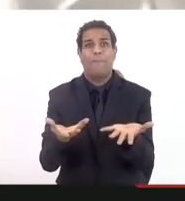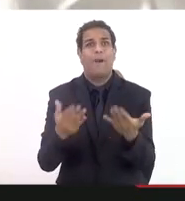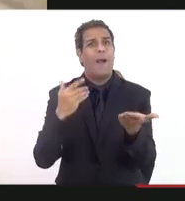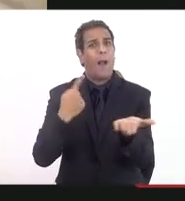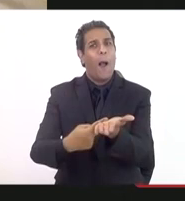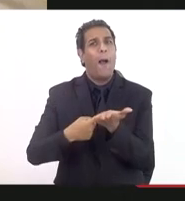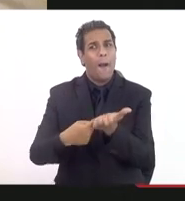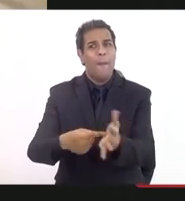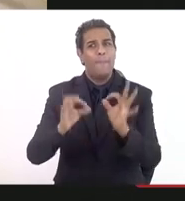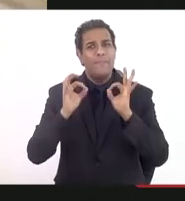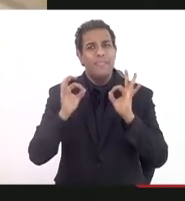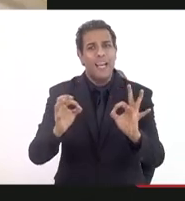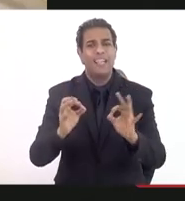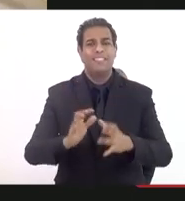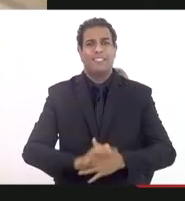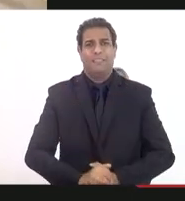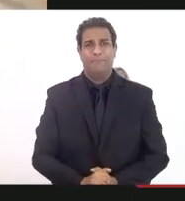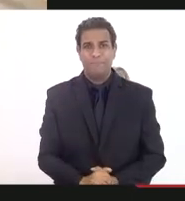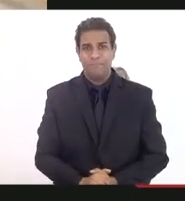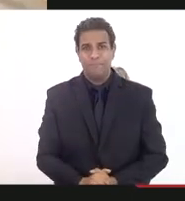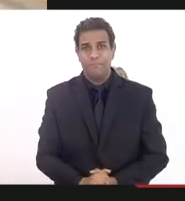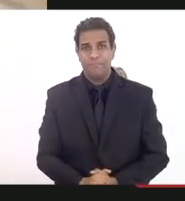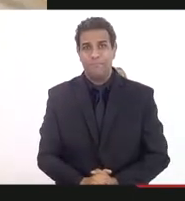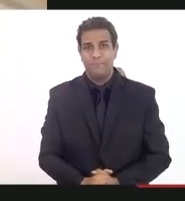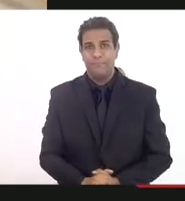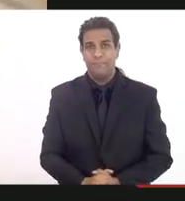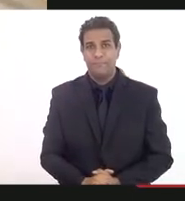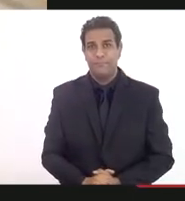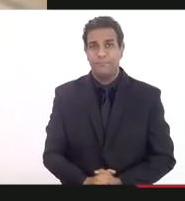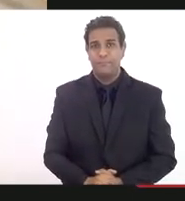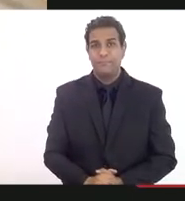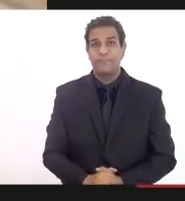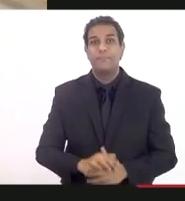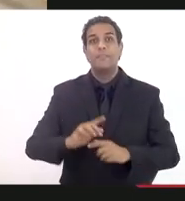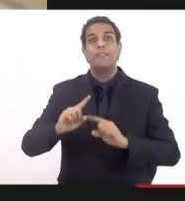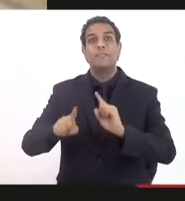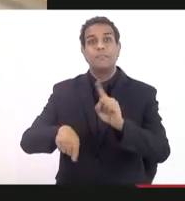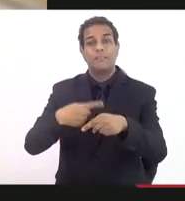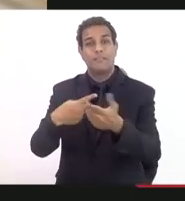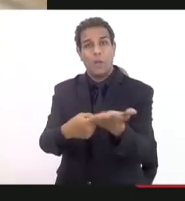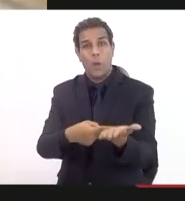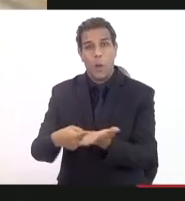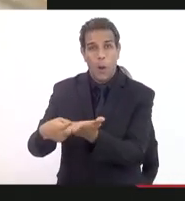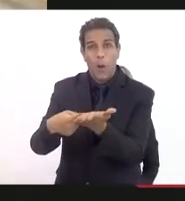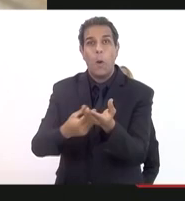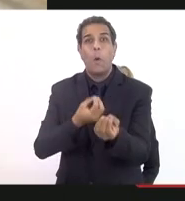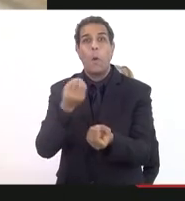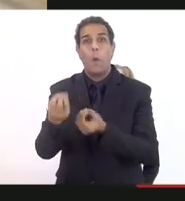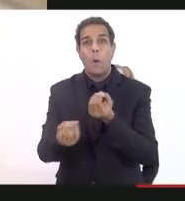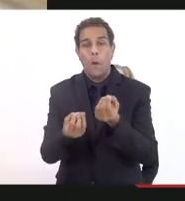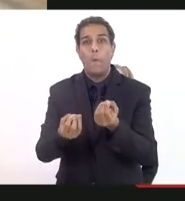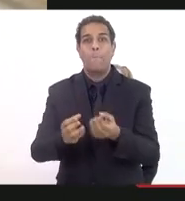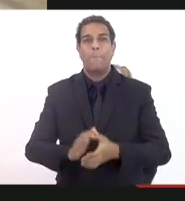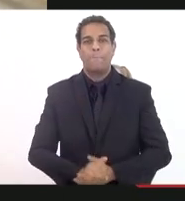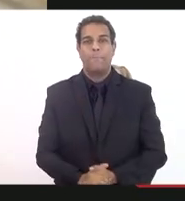concordo. Exatamente. Então, depois que eu virei secretário, o Basílio já não me liga mais, isso vem causando vazio no meu dia a dia.